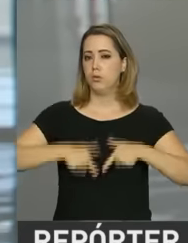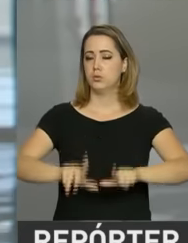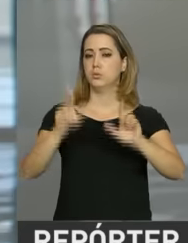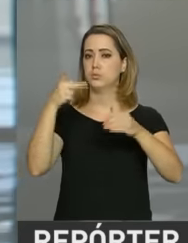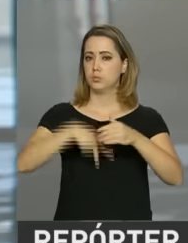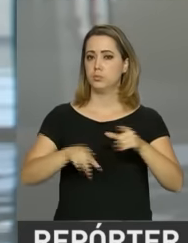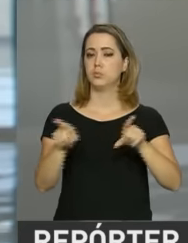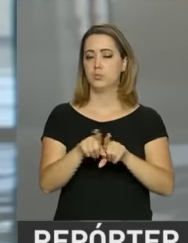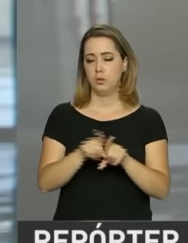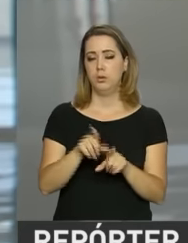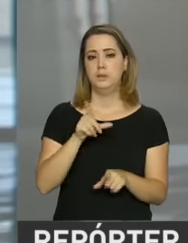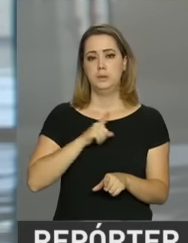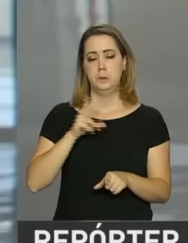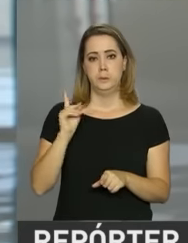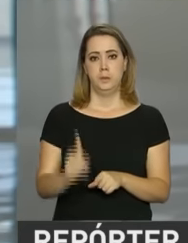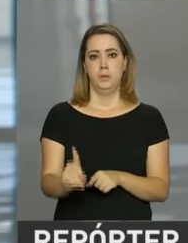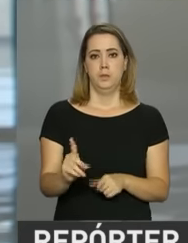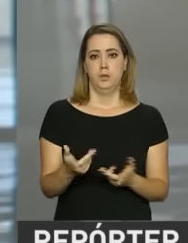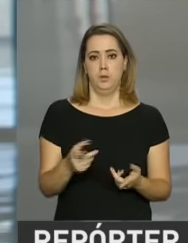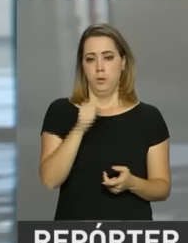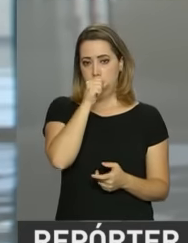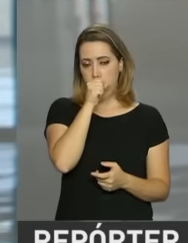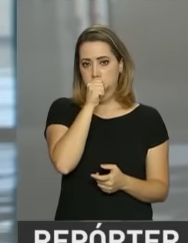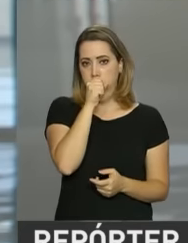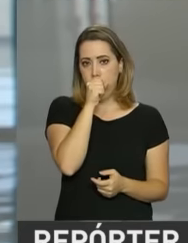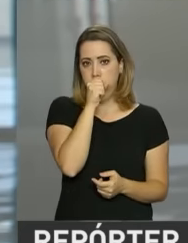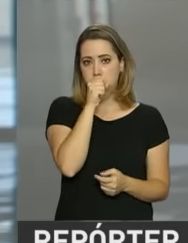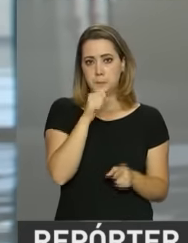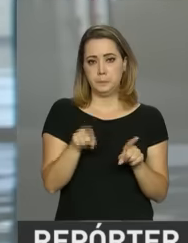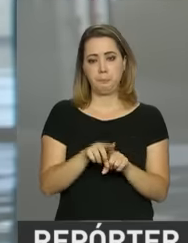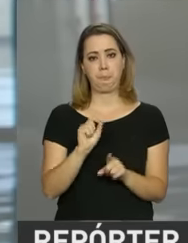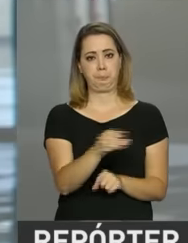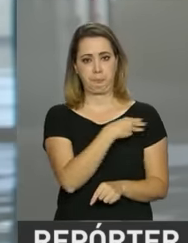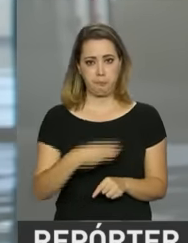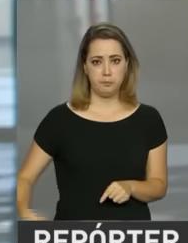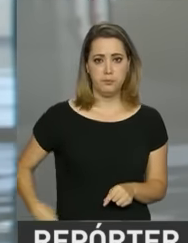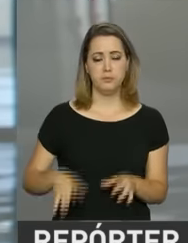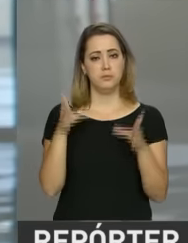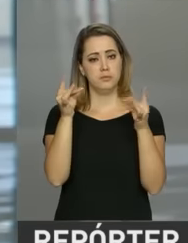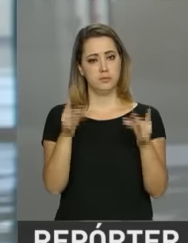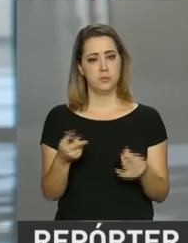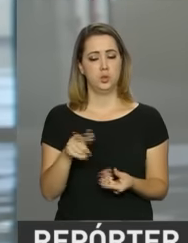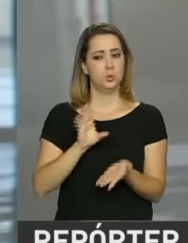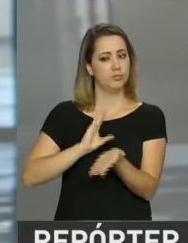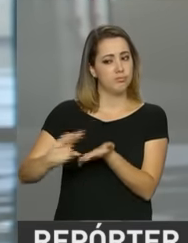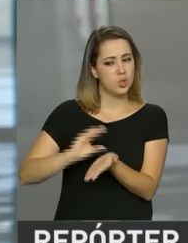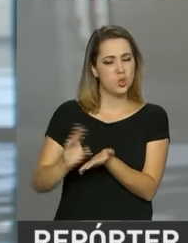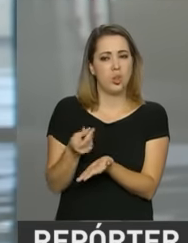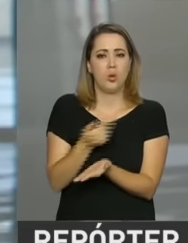tem direito a receber o ministro Henrique Meirelles destacou que o acordo Não envolve aporte de recursos